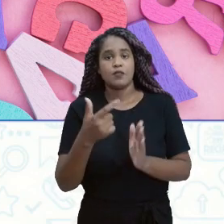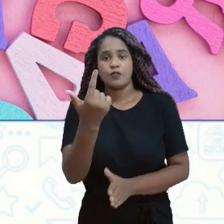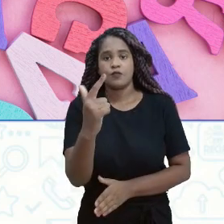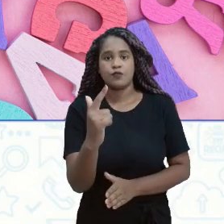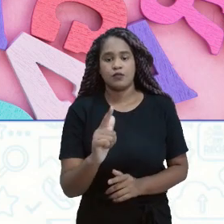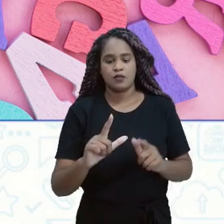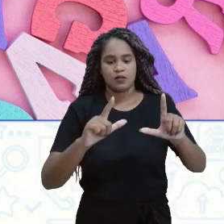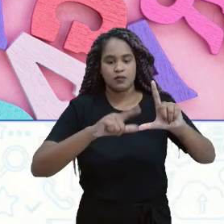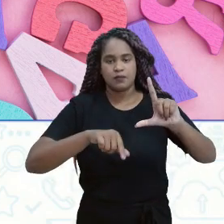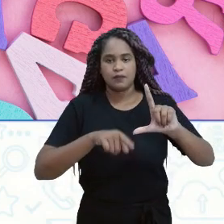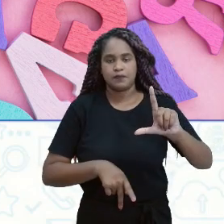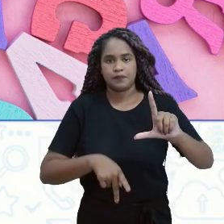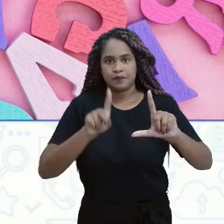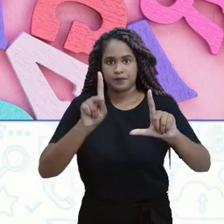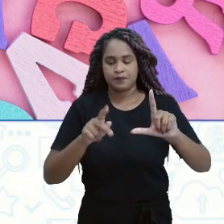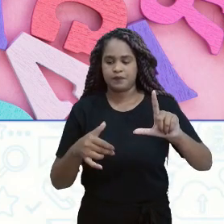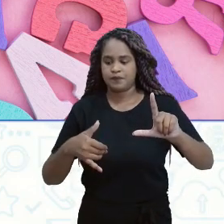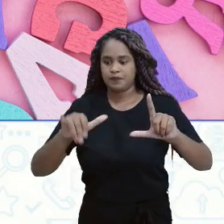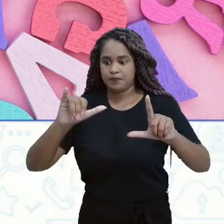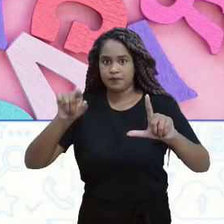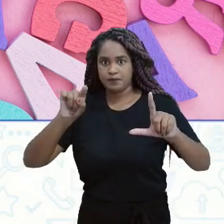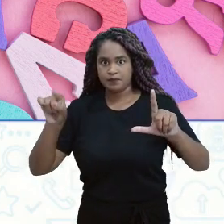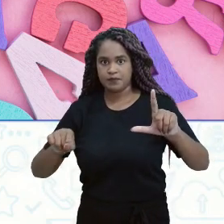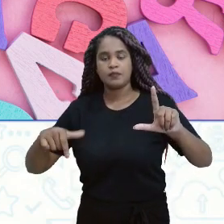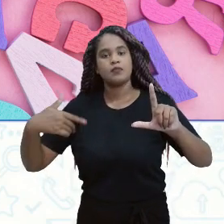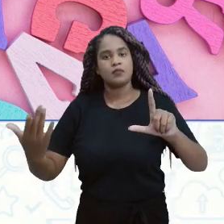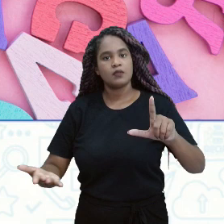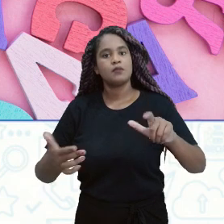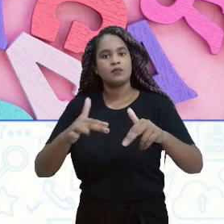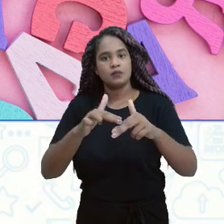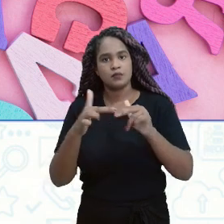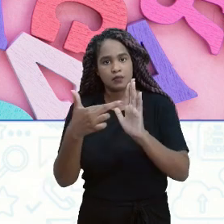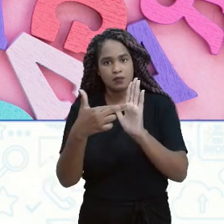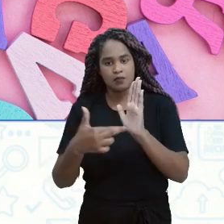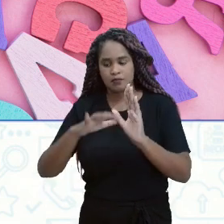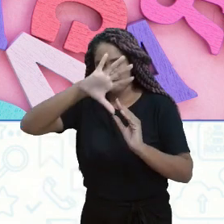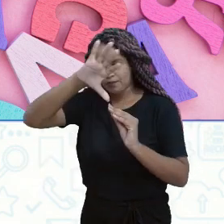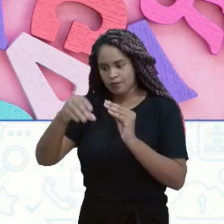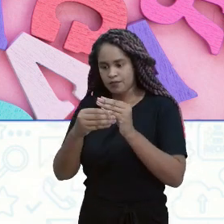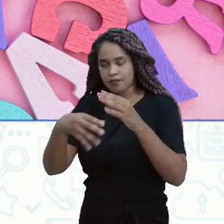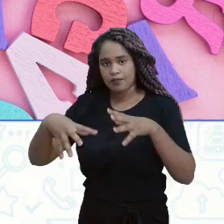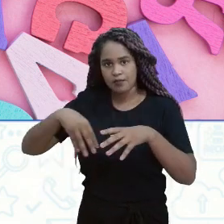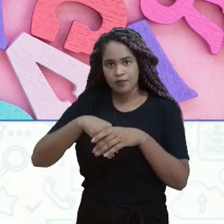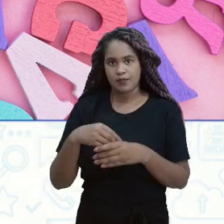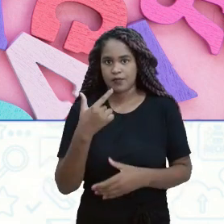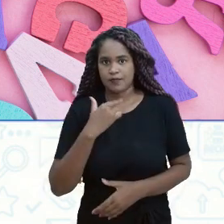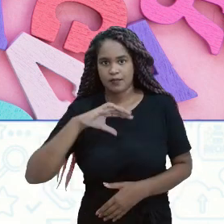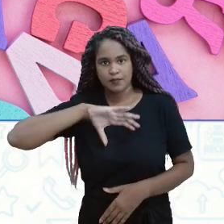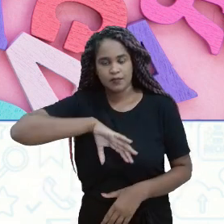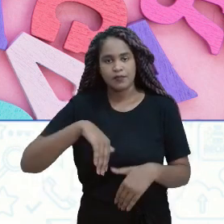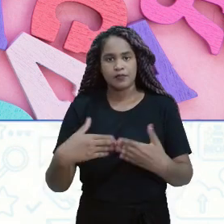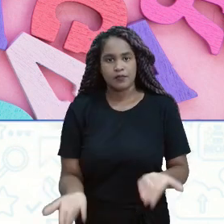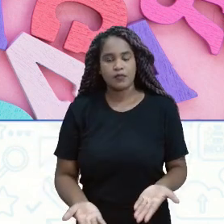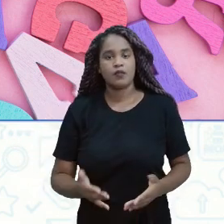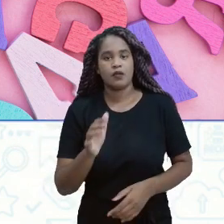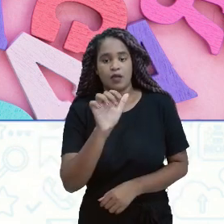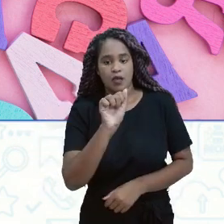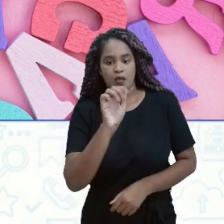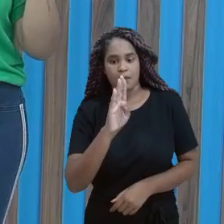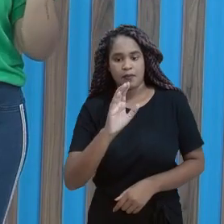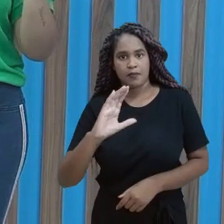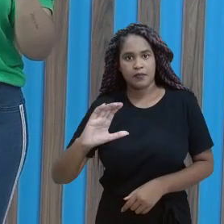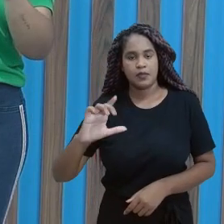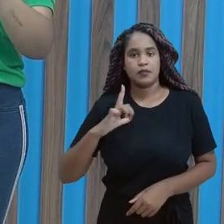K, Y e Z. Então, elas foram adicionadas e aceitas também na língua portuguesa. Sendo assim, o alfabeto passa a ter